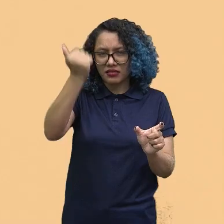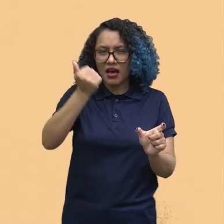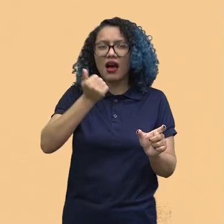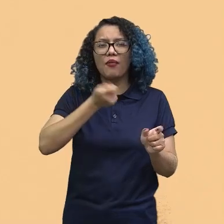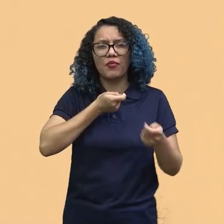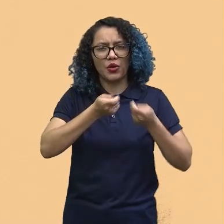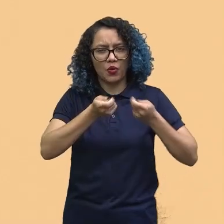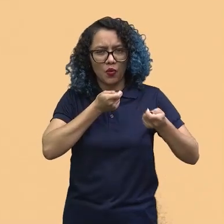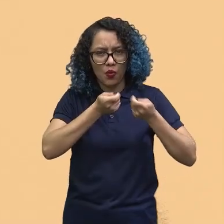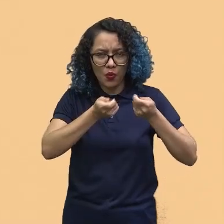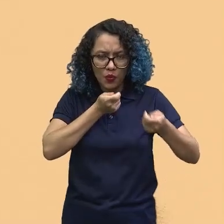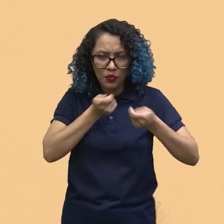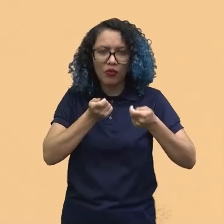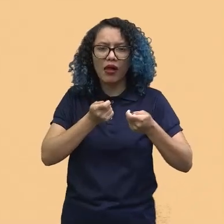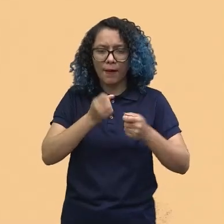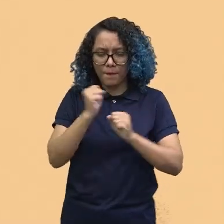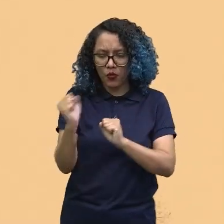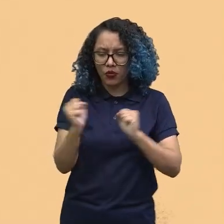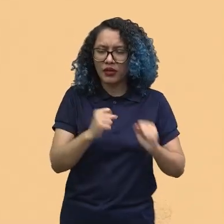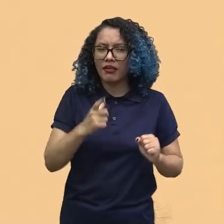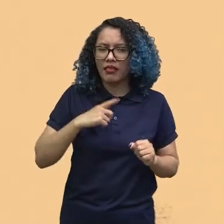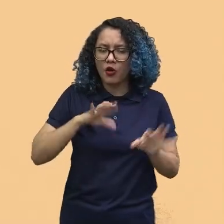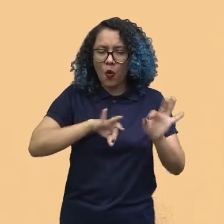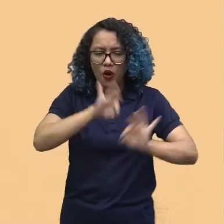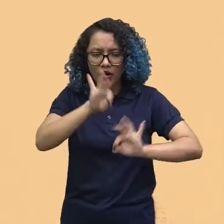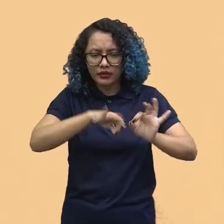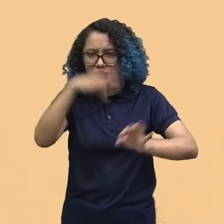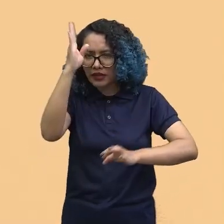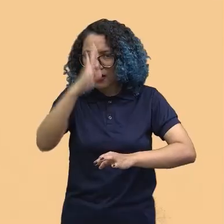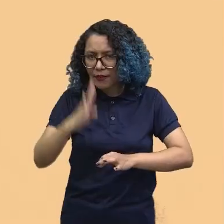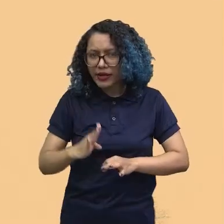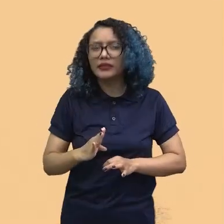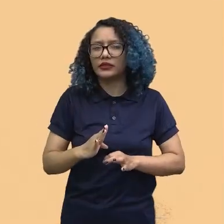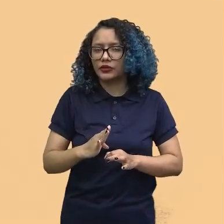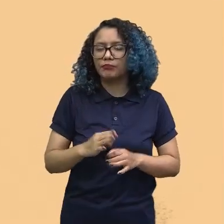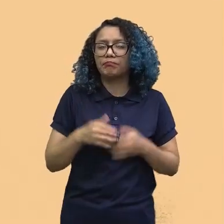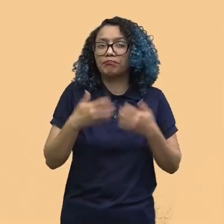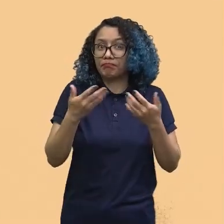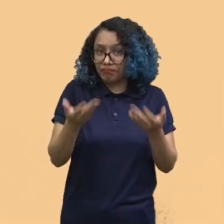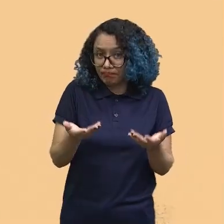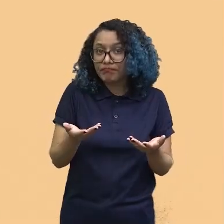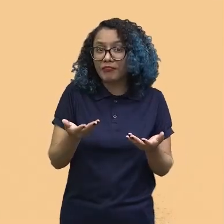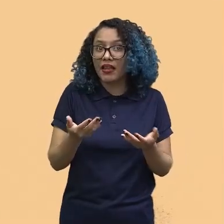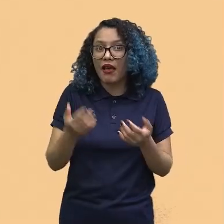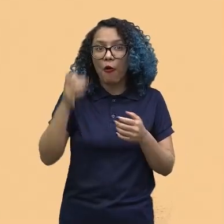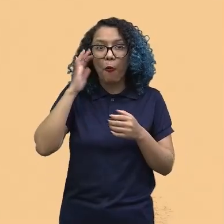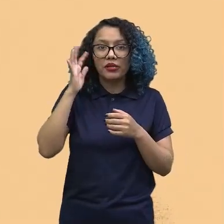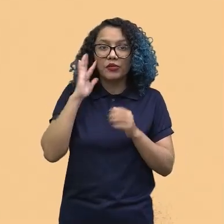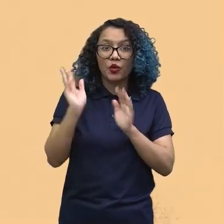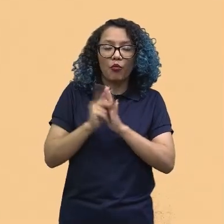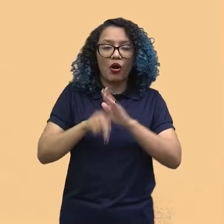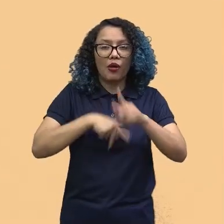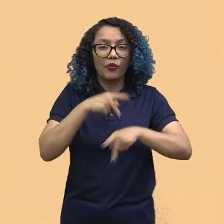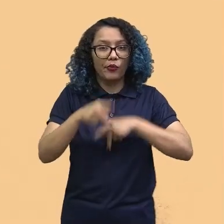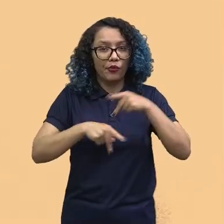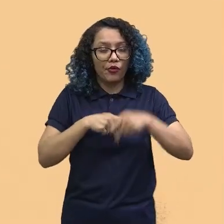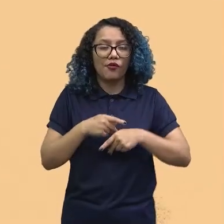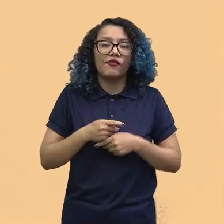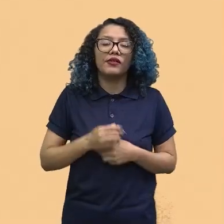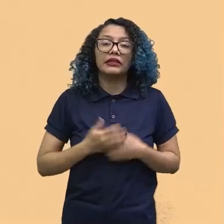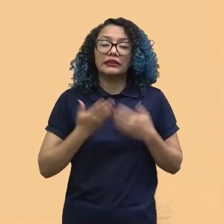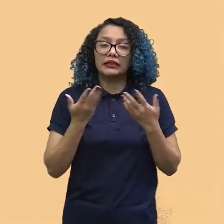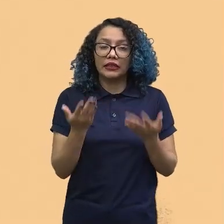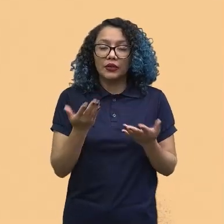controlar, ele sim tem o poder para organizar o Brasil. Então, você percebe que o Vargas, ele,